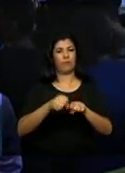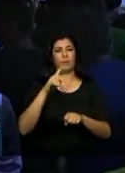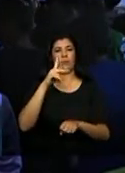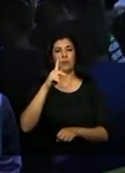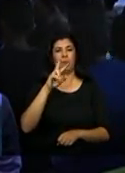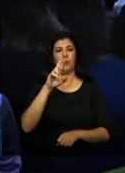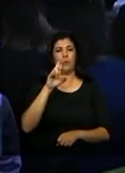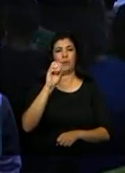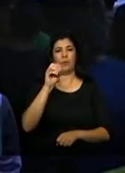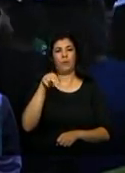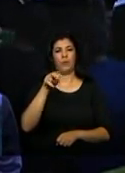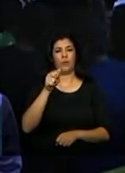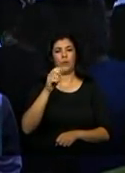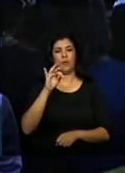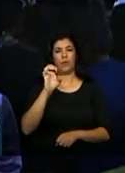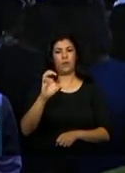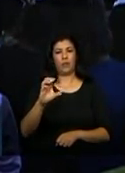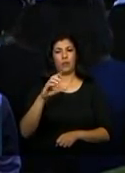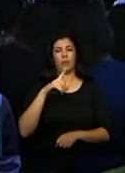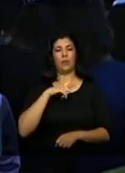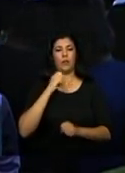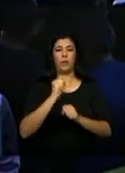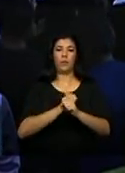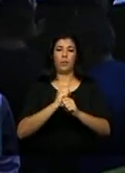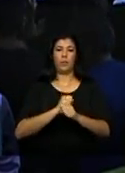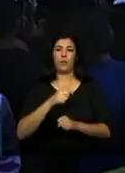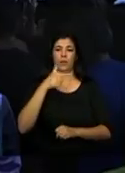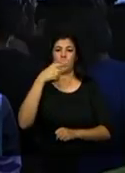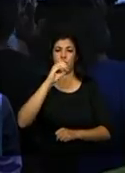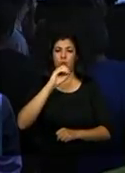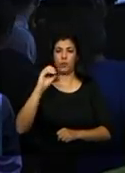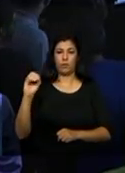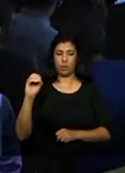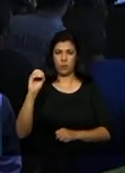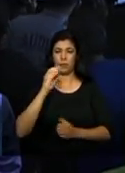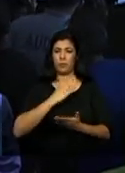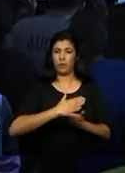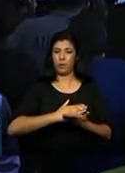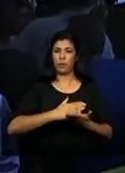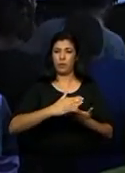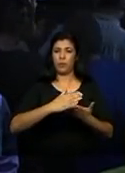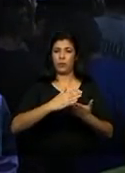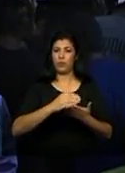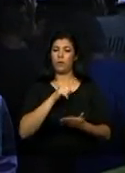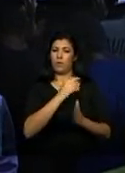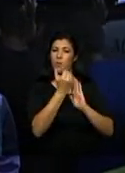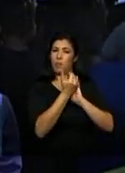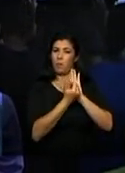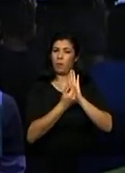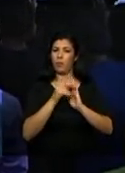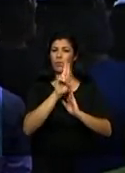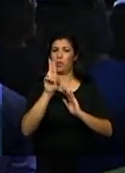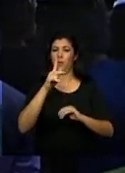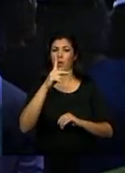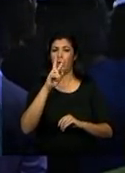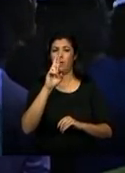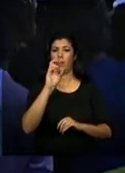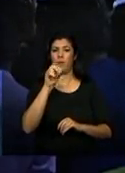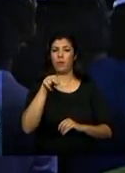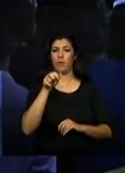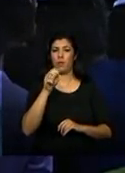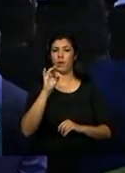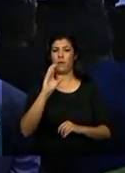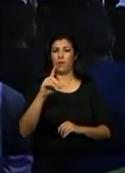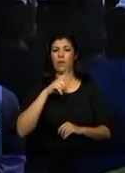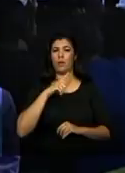Pronatec. Em 2000, o Pronatec é um programa do governo federal